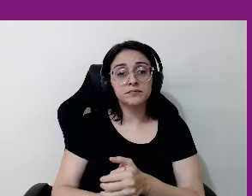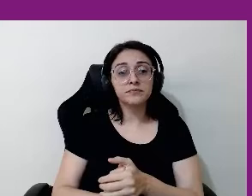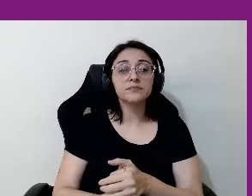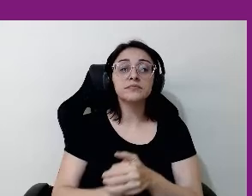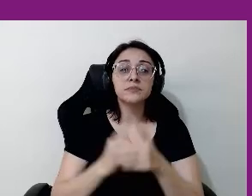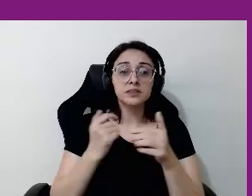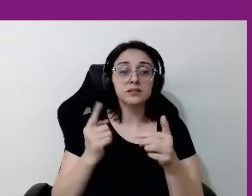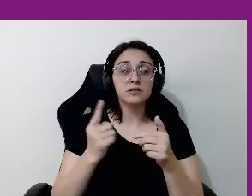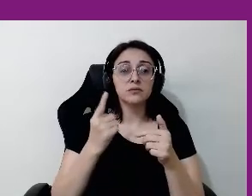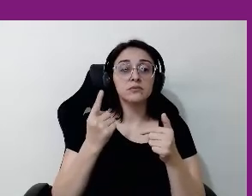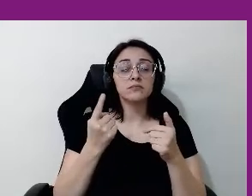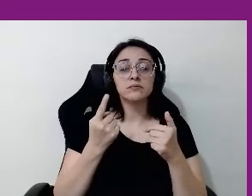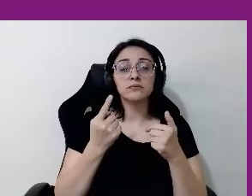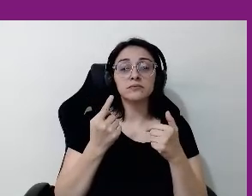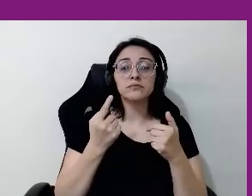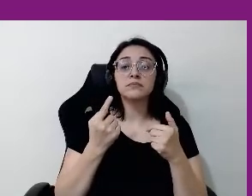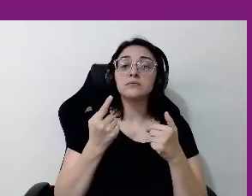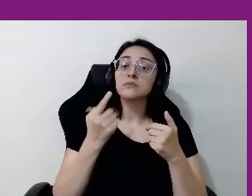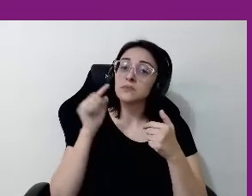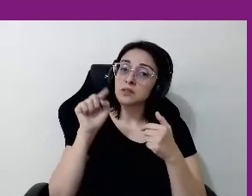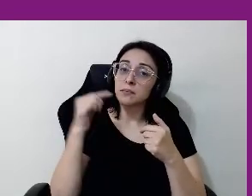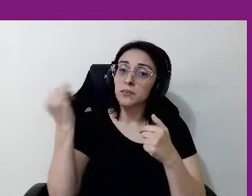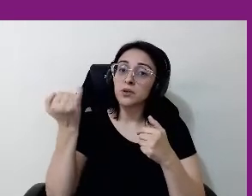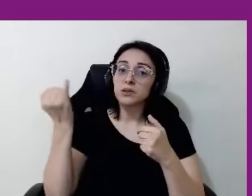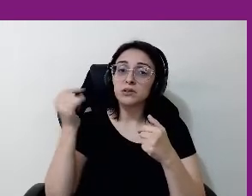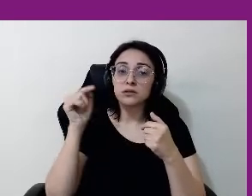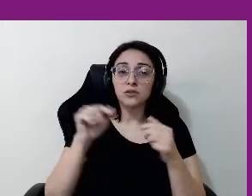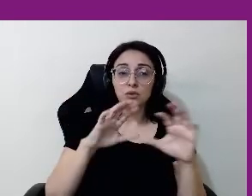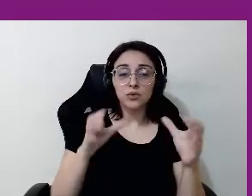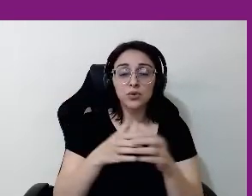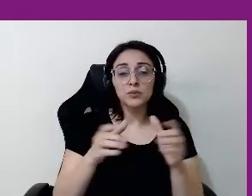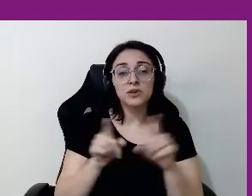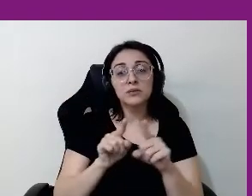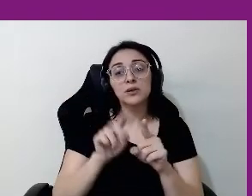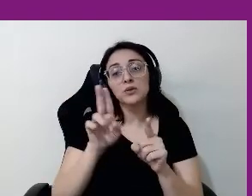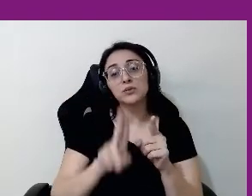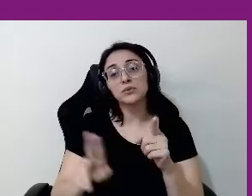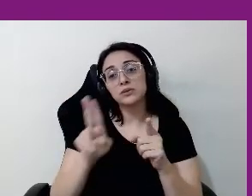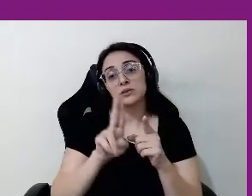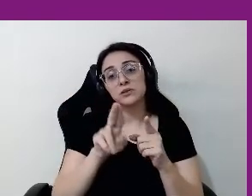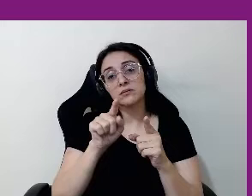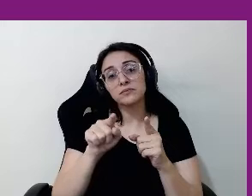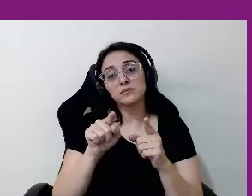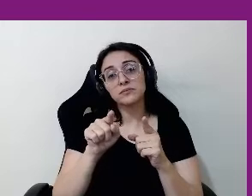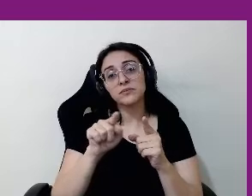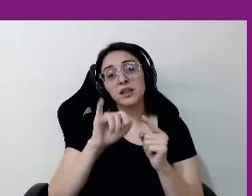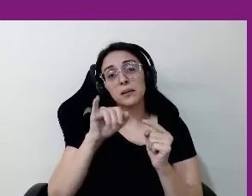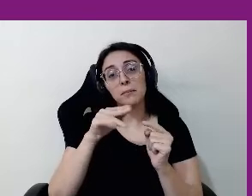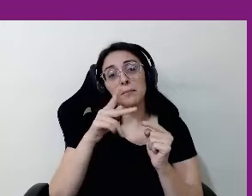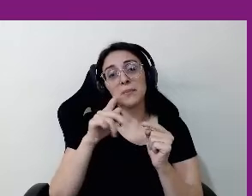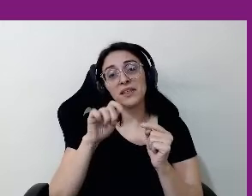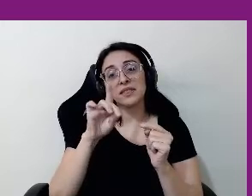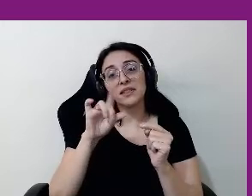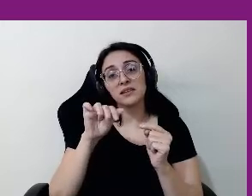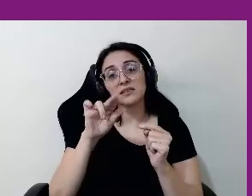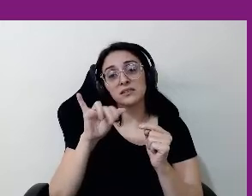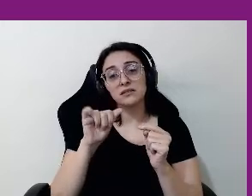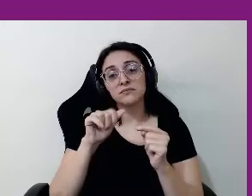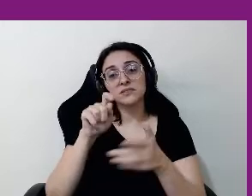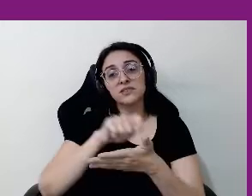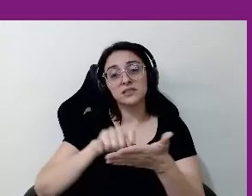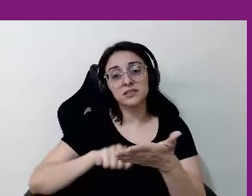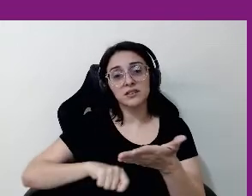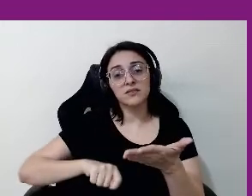uma coisa importante aí. E nosso grupo também tem utilizado a impedância, né? A gente acabou de escrever